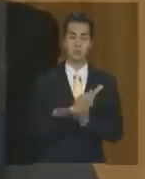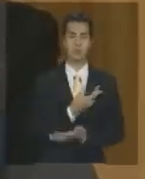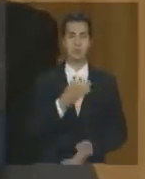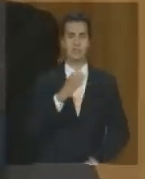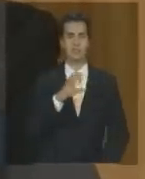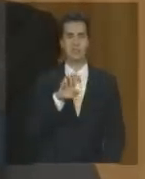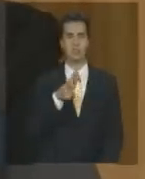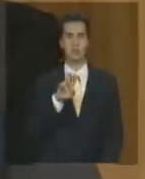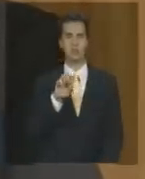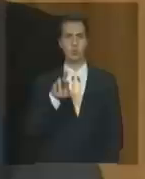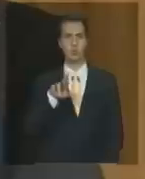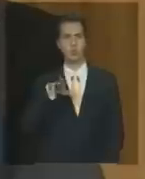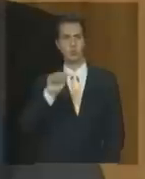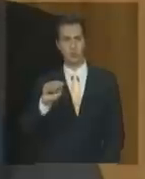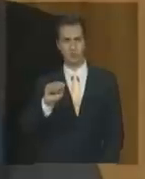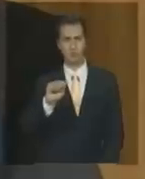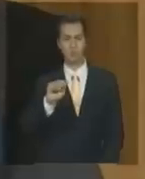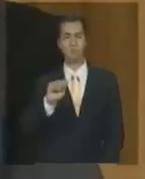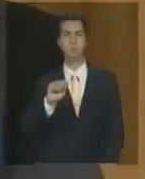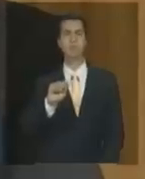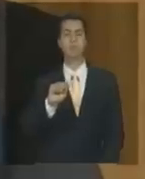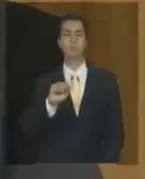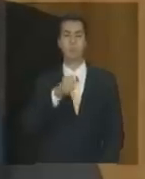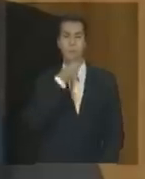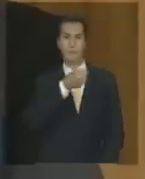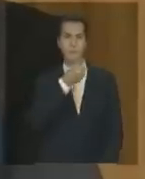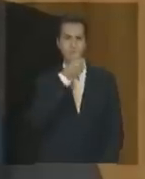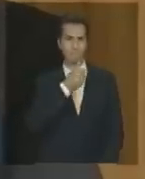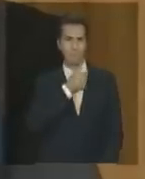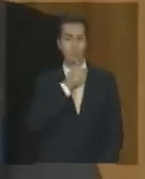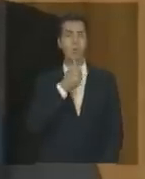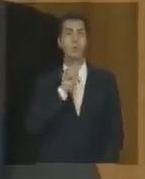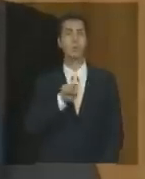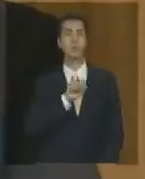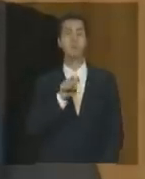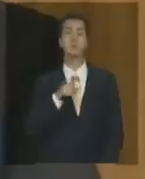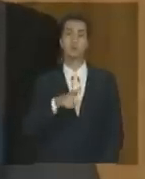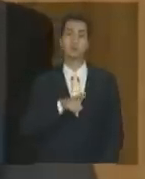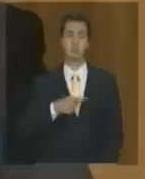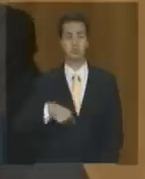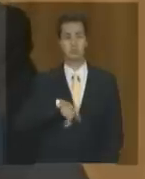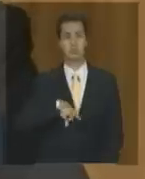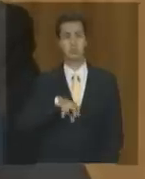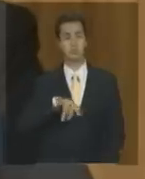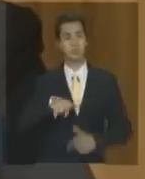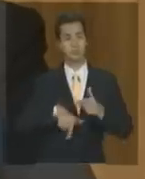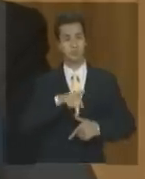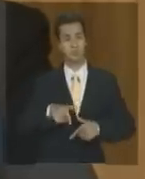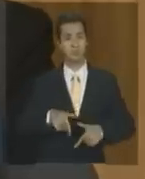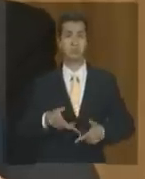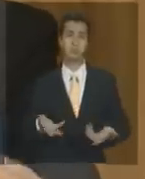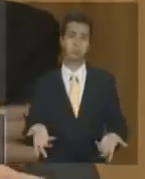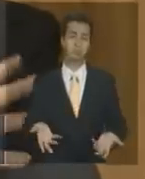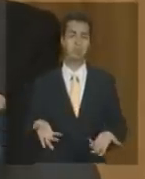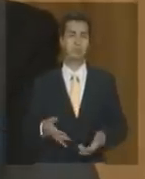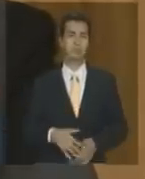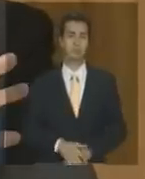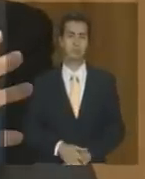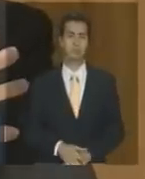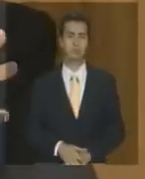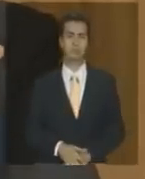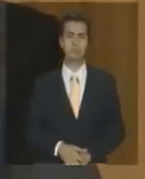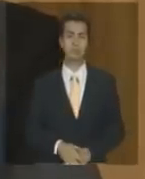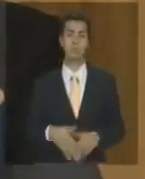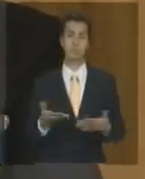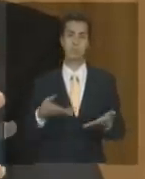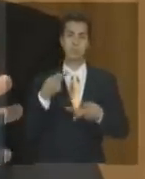fazer parte do que nas Nações Unidas tem feito, certo, Roberto, no que eu estou dizendo? Então, mais uma